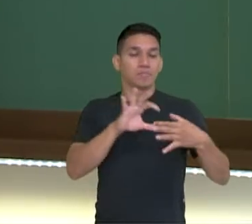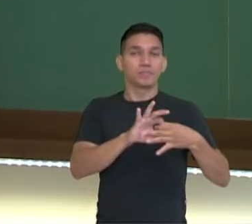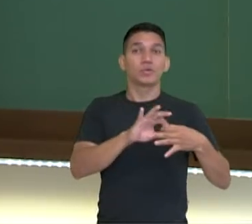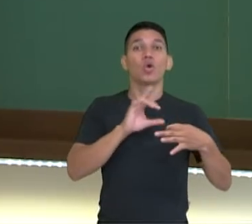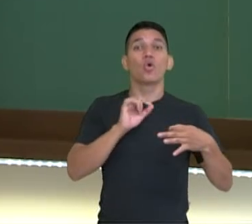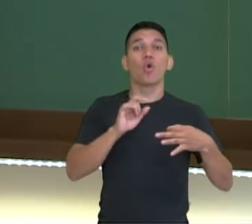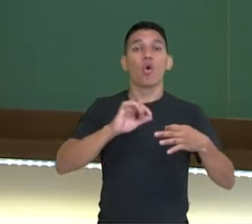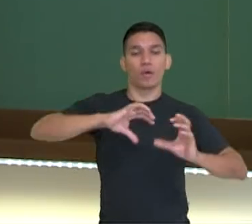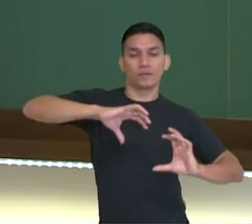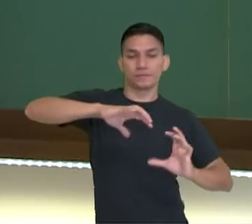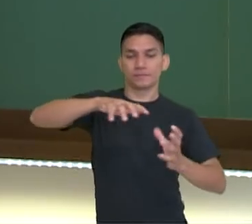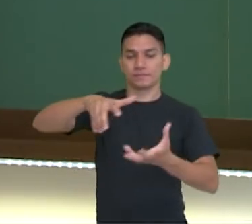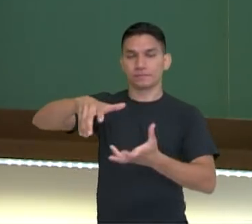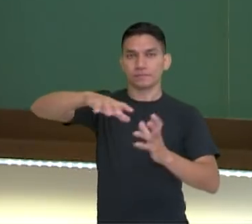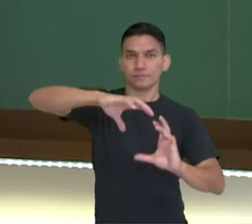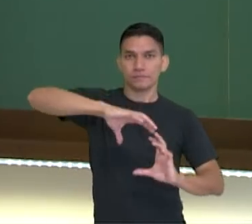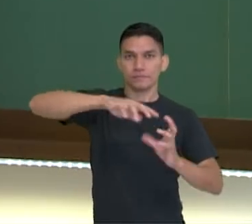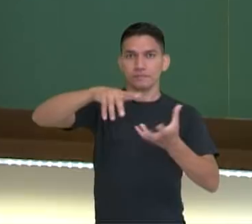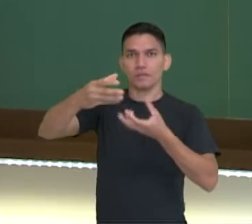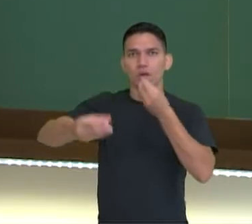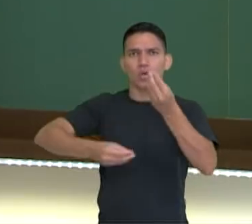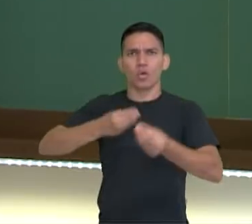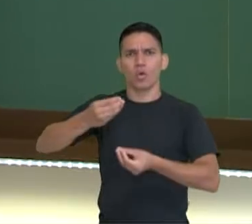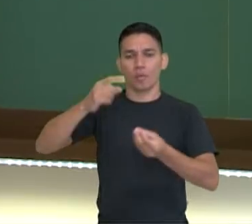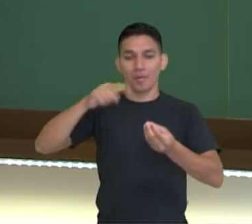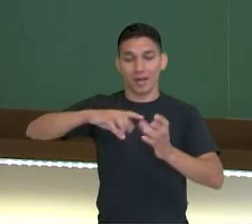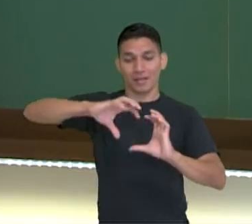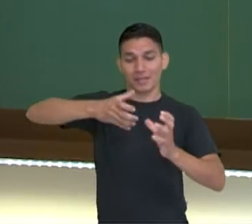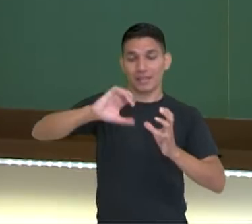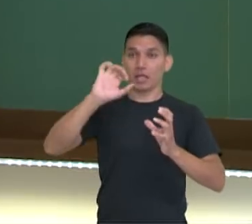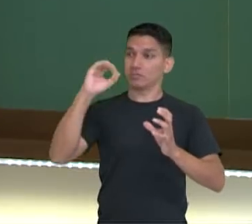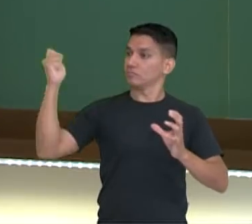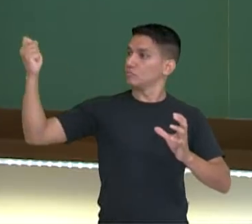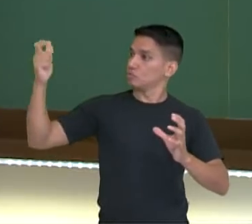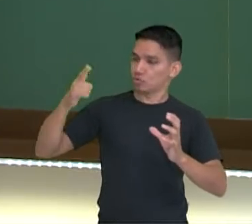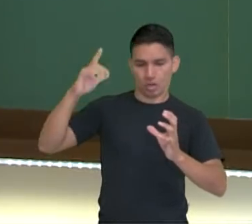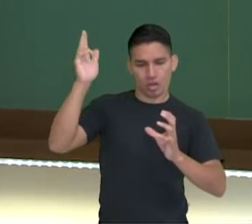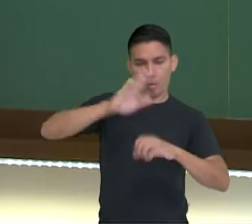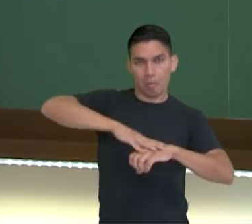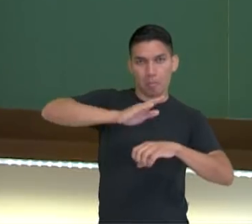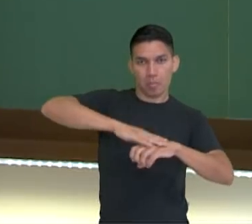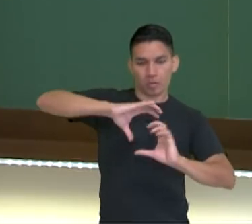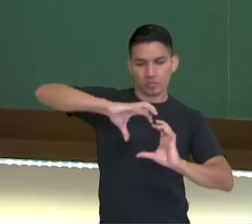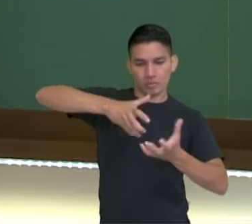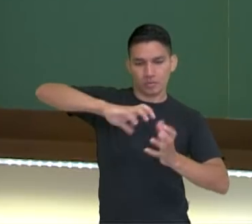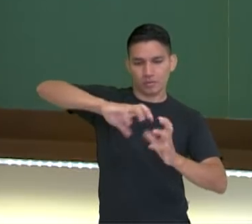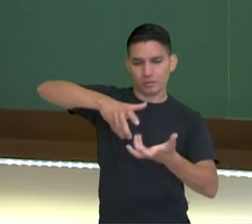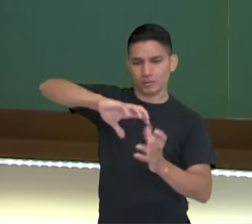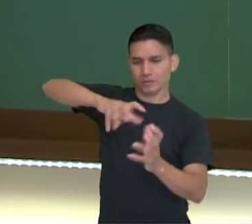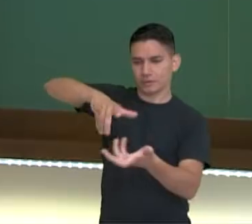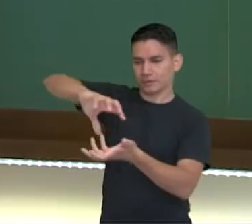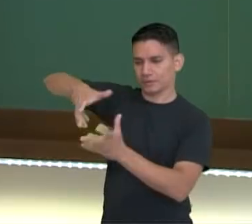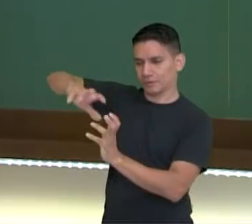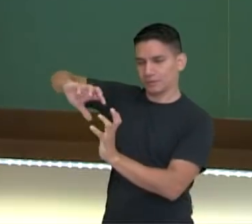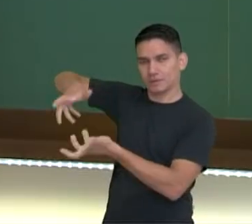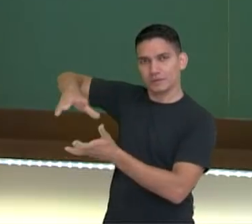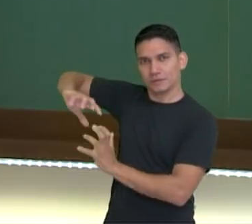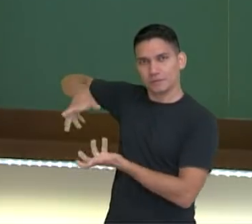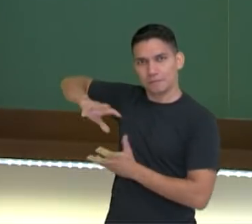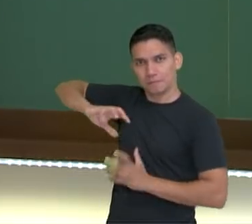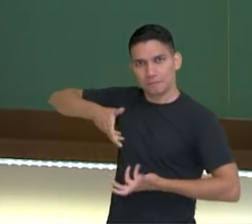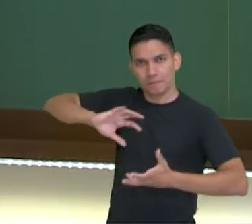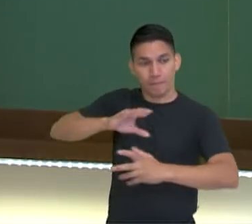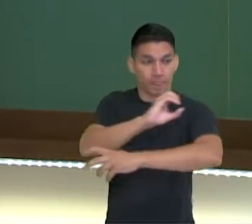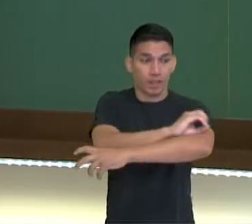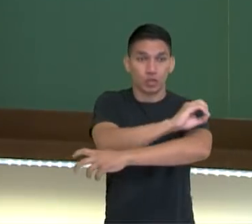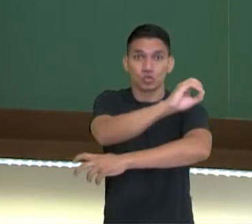de rotação da Terra. A Terra gira em torno do seu próprio eixo. Conforme ela vai girando, o